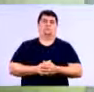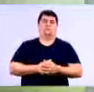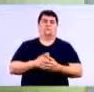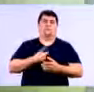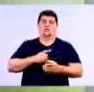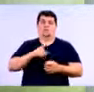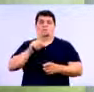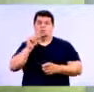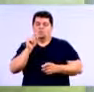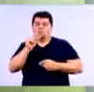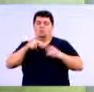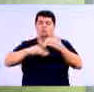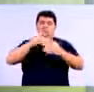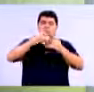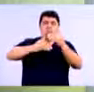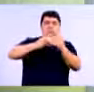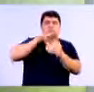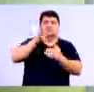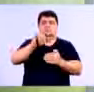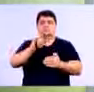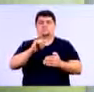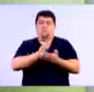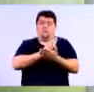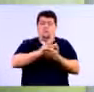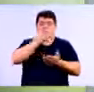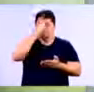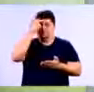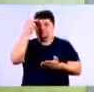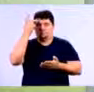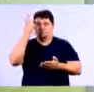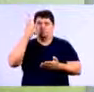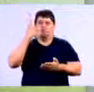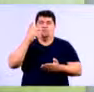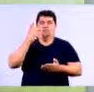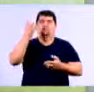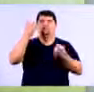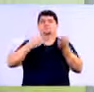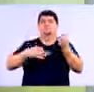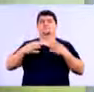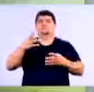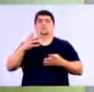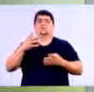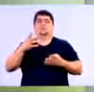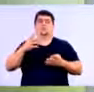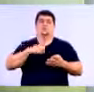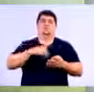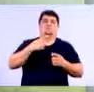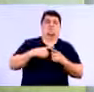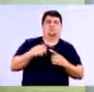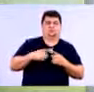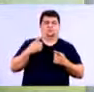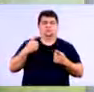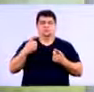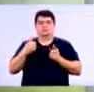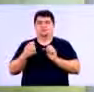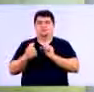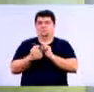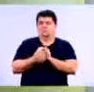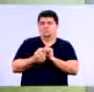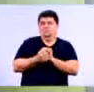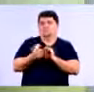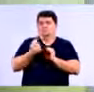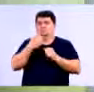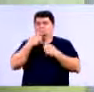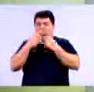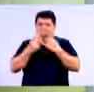grão a galinha enche o papo. Tem algumas pessoas que acabam dizendo assim, colocando a desvantagem, porque você junta durante um período de